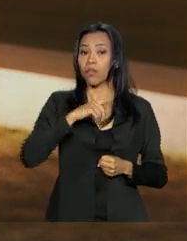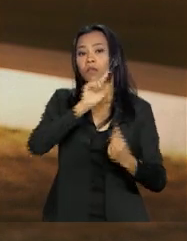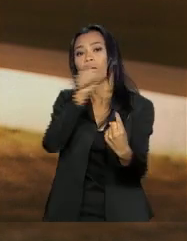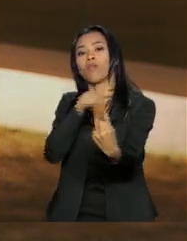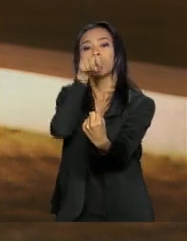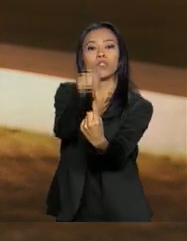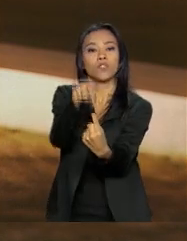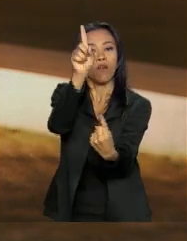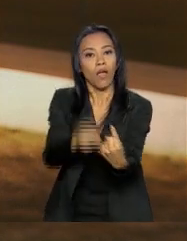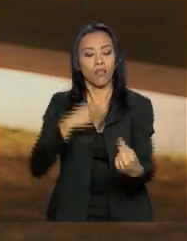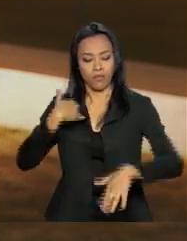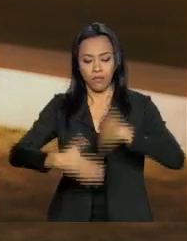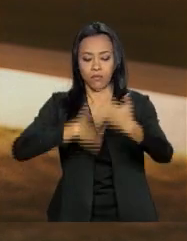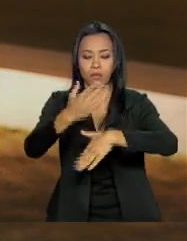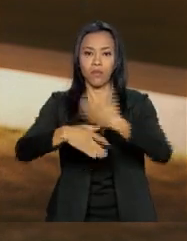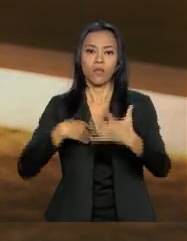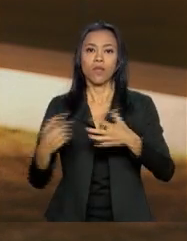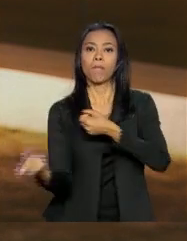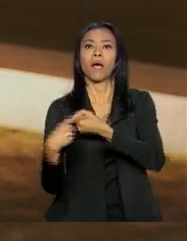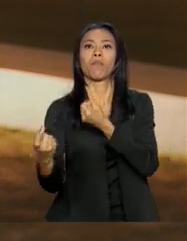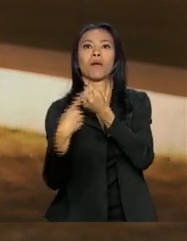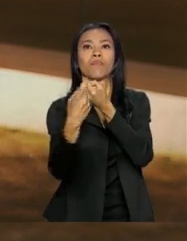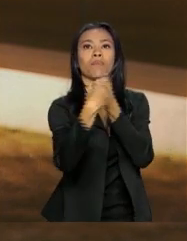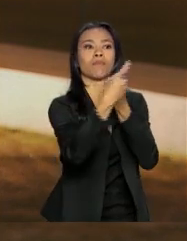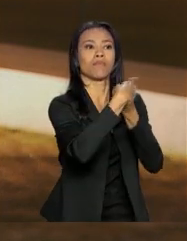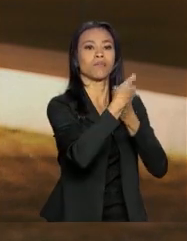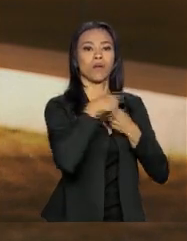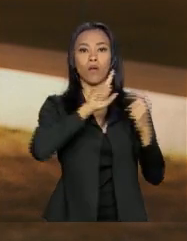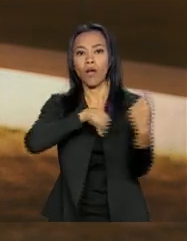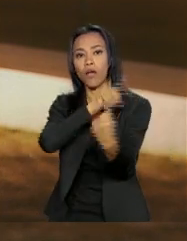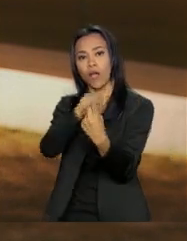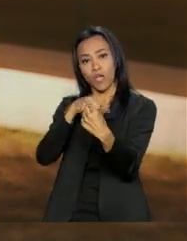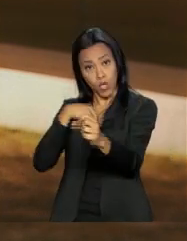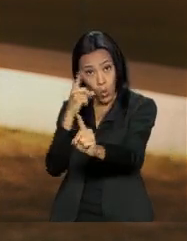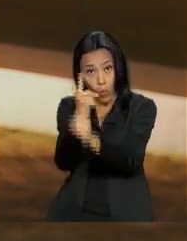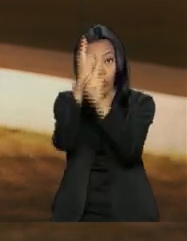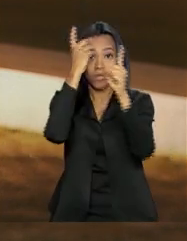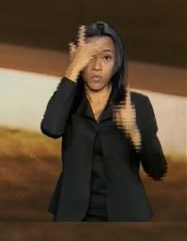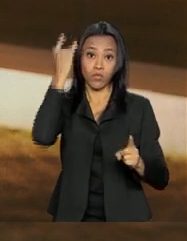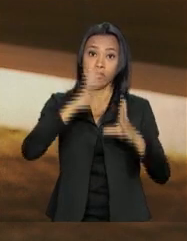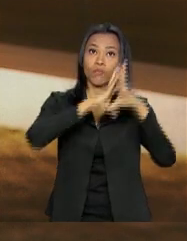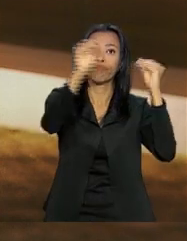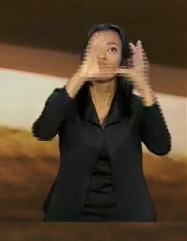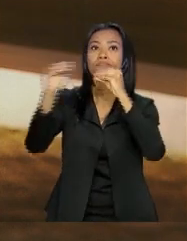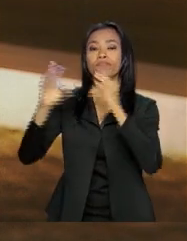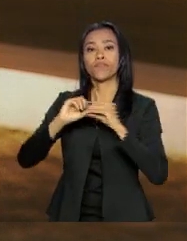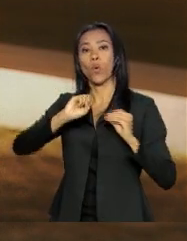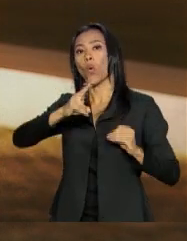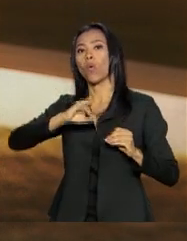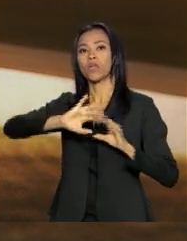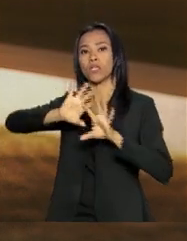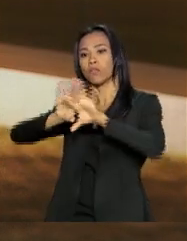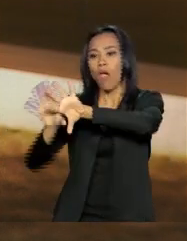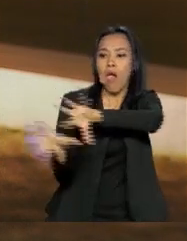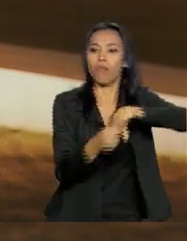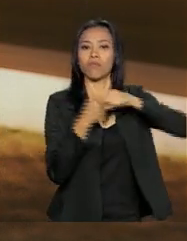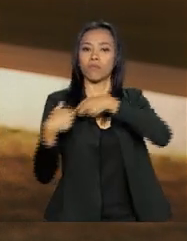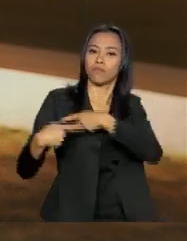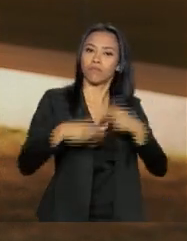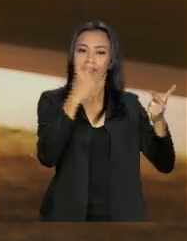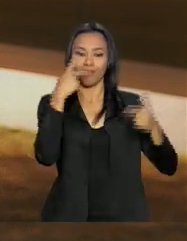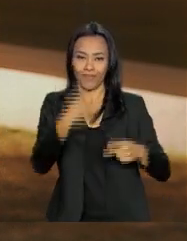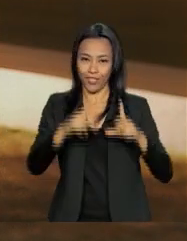objetivo desenvolver ações conjuntas para encontrar pessoas desaparecidas ou vítimas de tráfico humano de